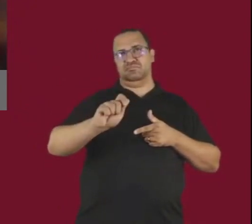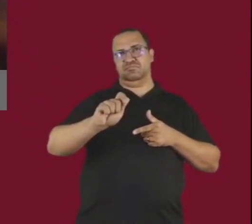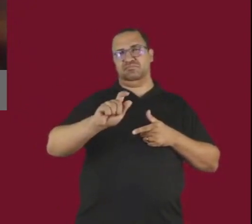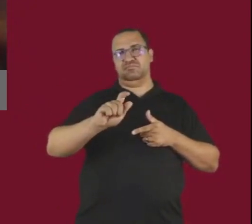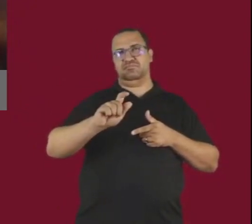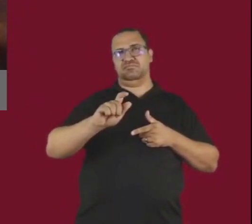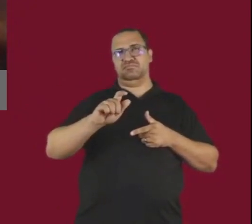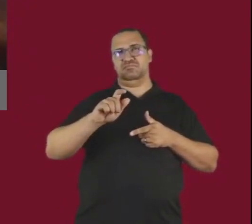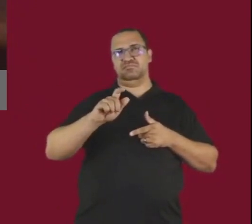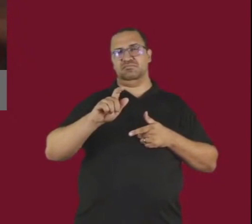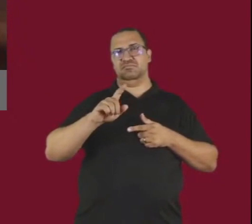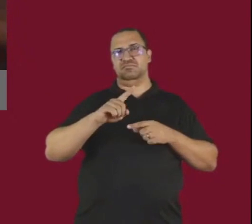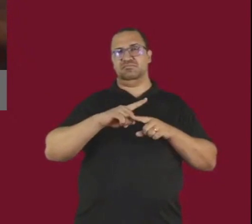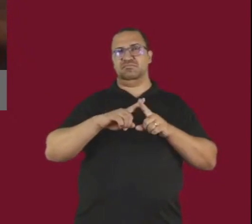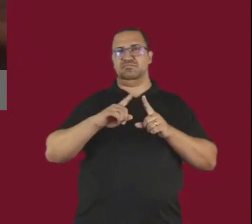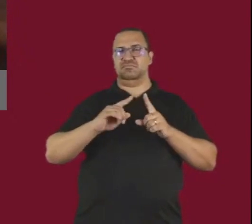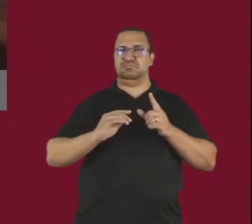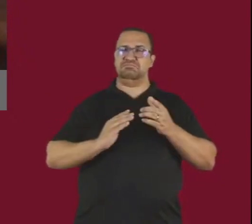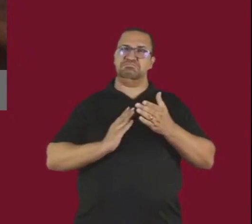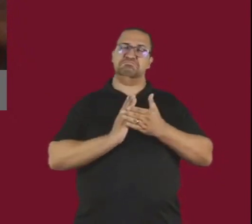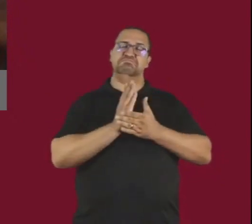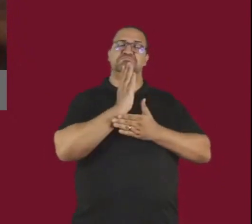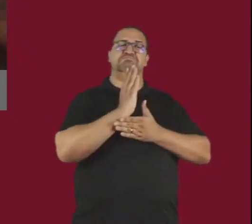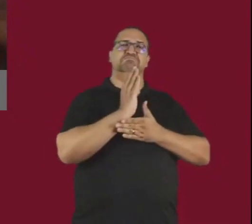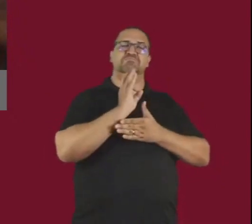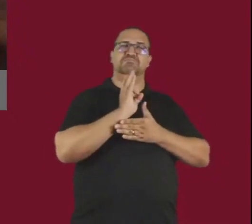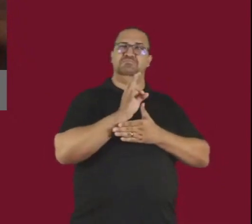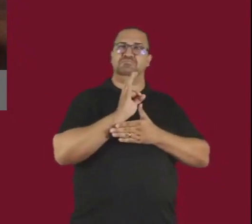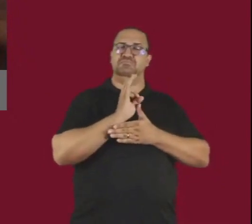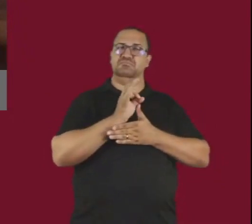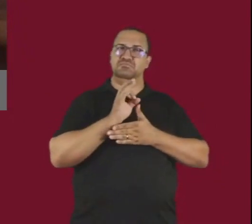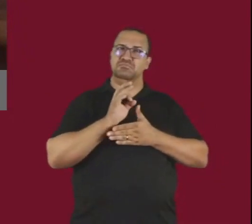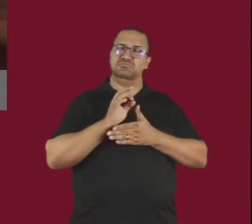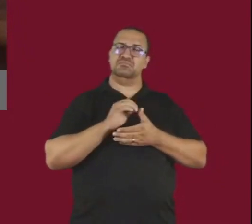extremamente ativo, né, no país. É,